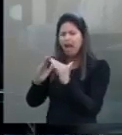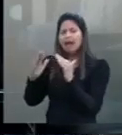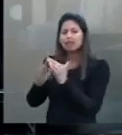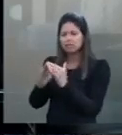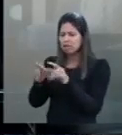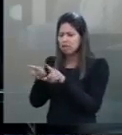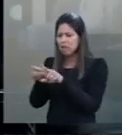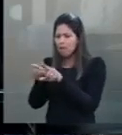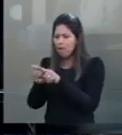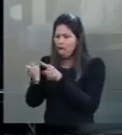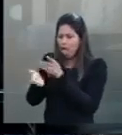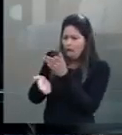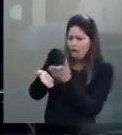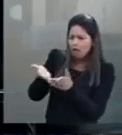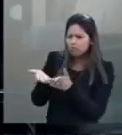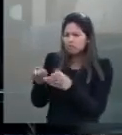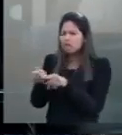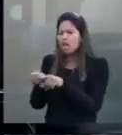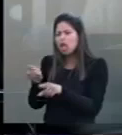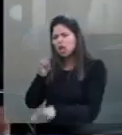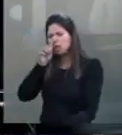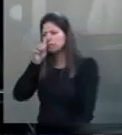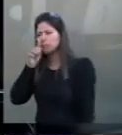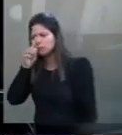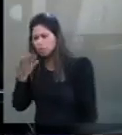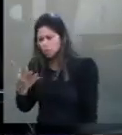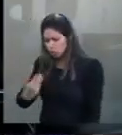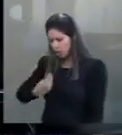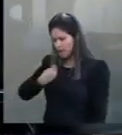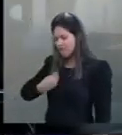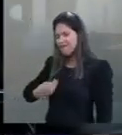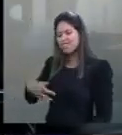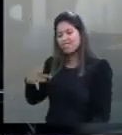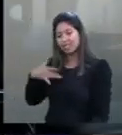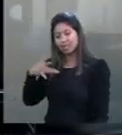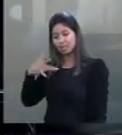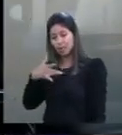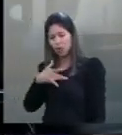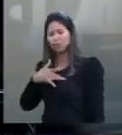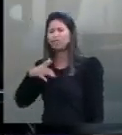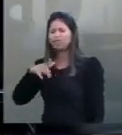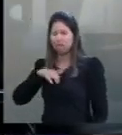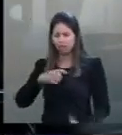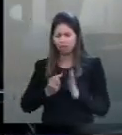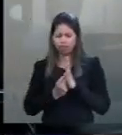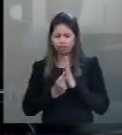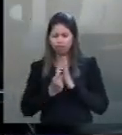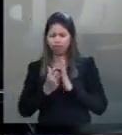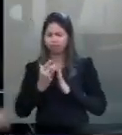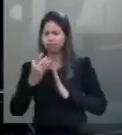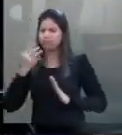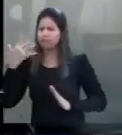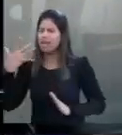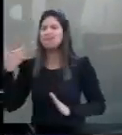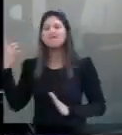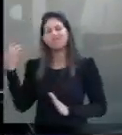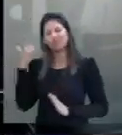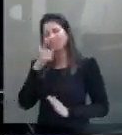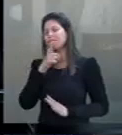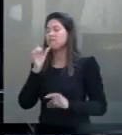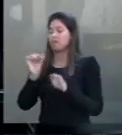de locomoção e exposição ao risco de vida e de saúde. São inúmeros casos que aqui poderão ser falados de trabalho